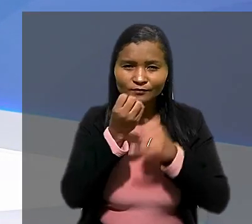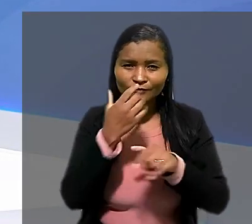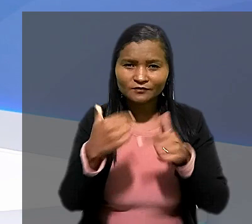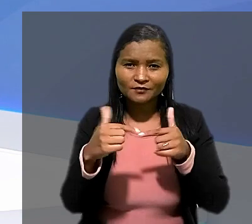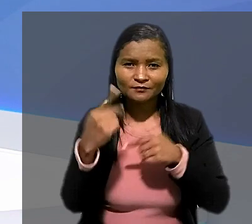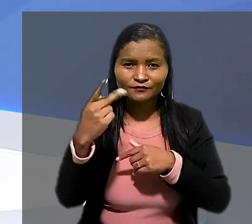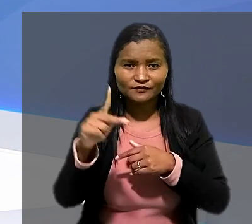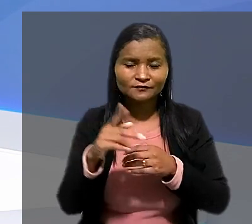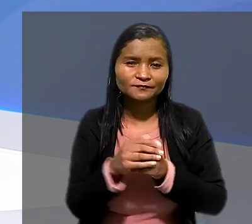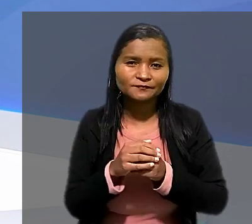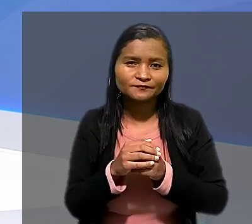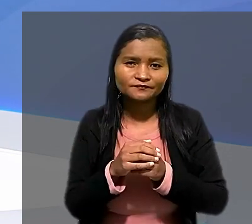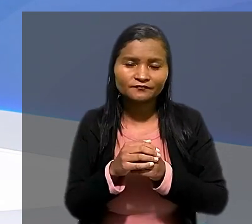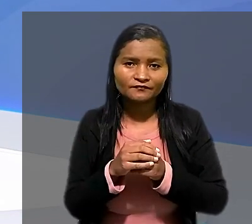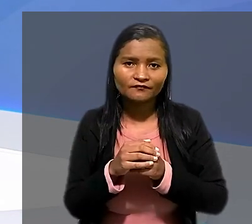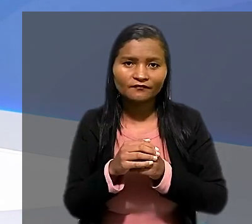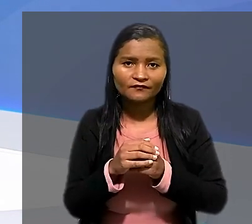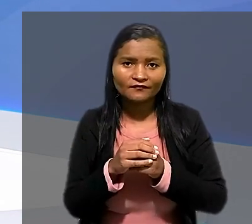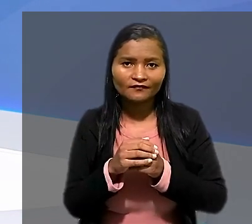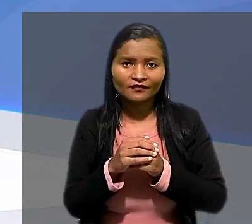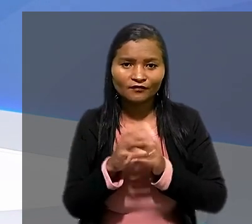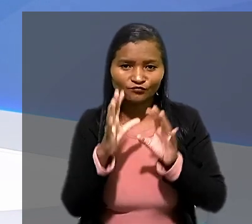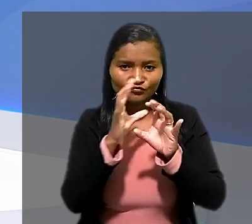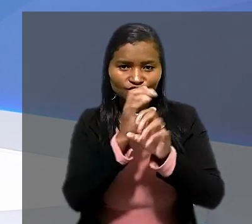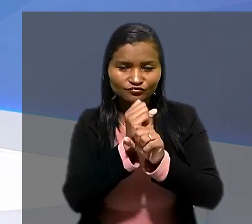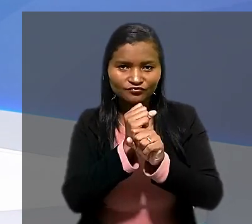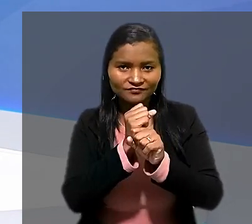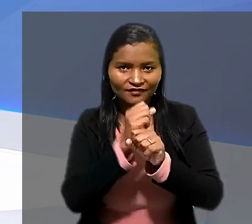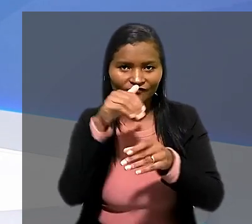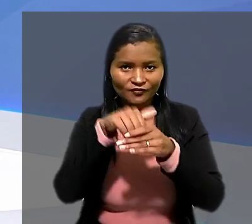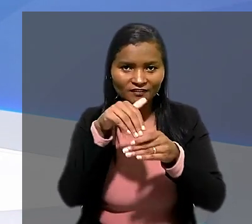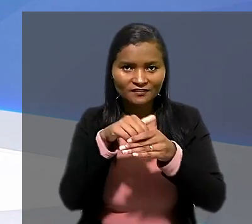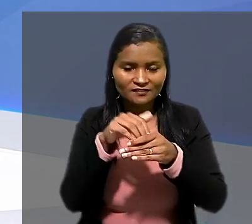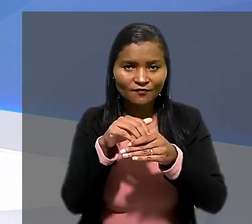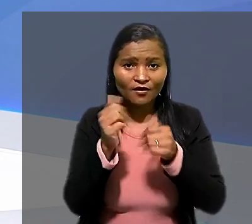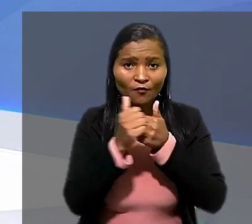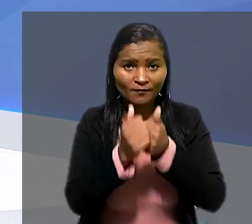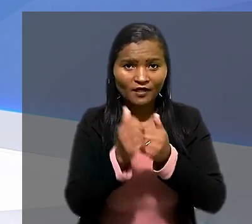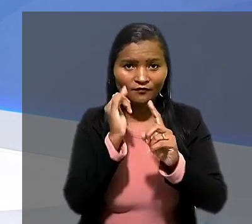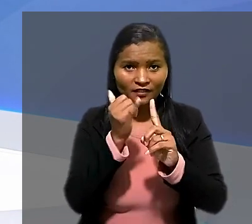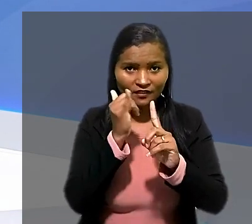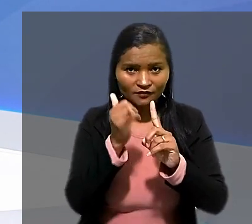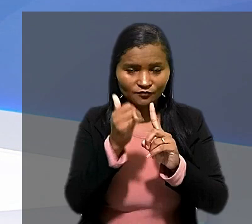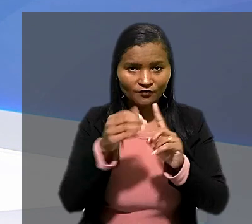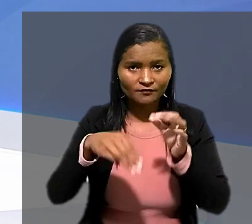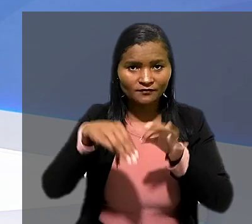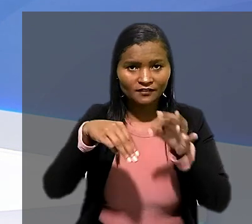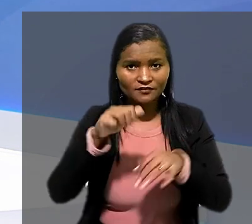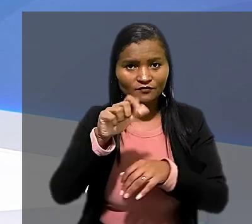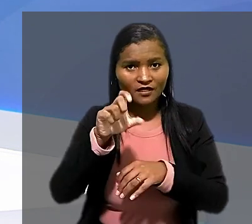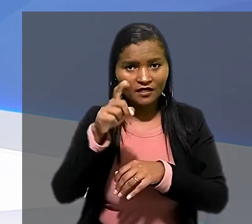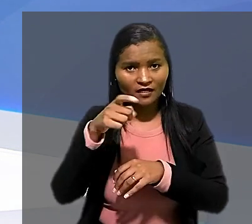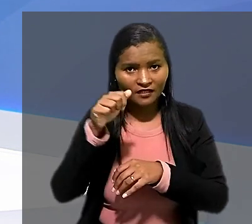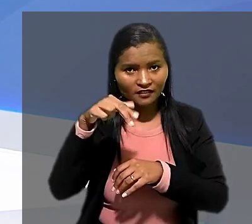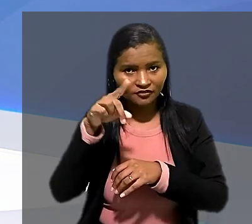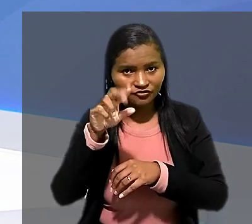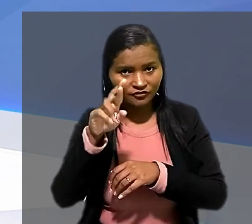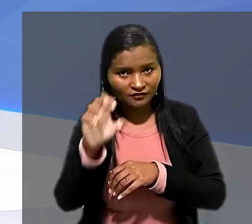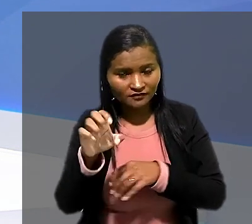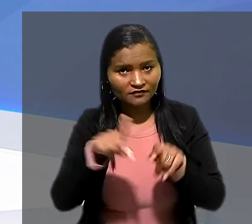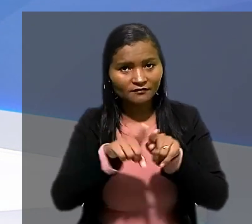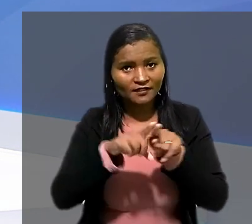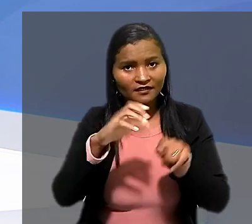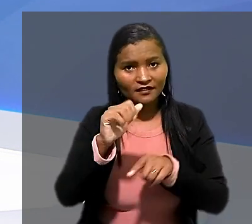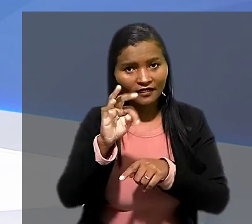e bom trabalho para você. E o placar desse julgamento ficou assim. Acompanharam o relator, ministro Alexandre Ramos, a